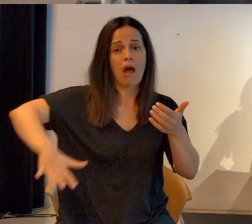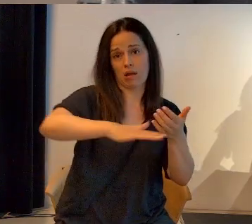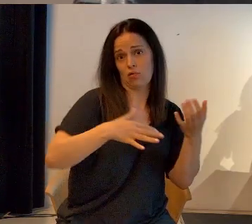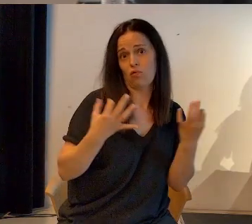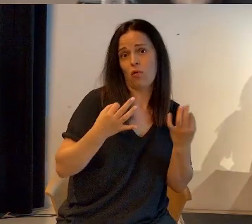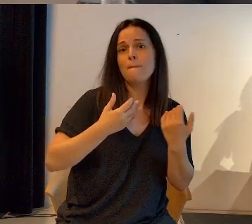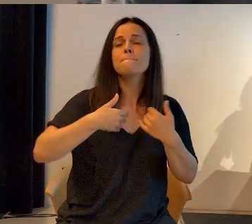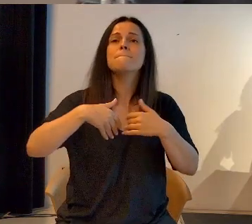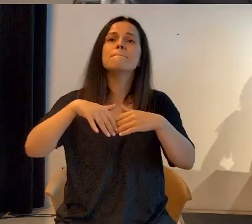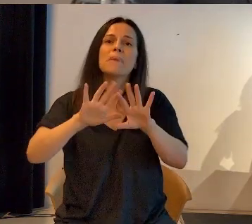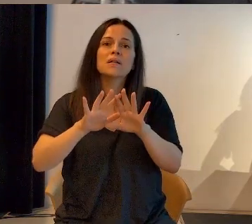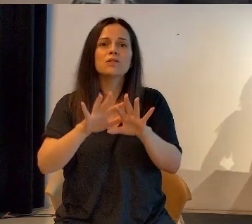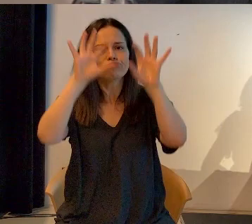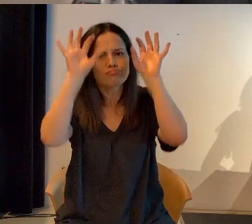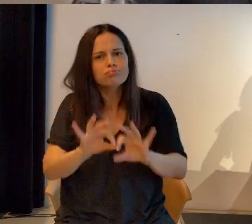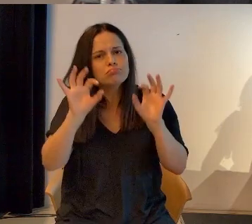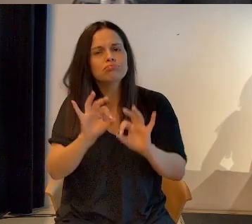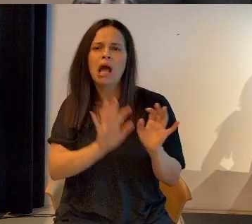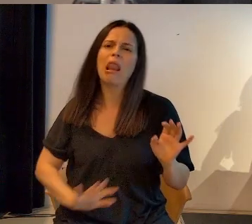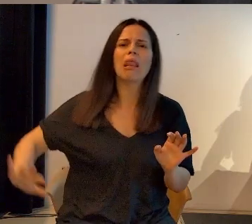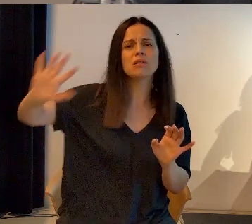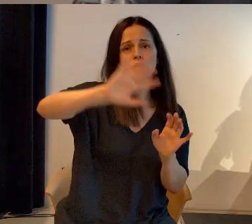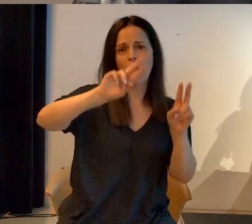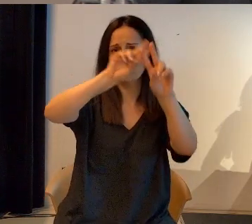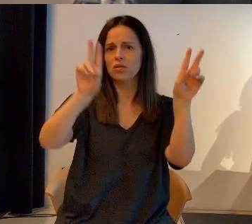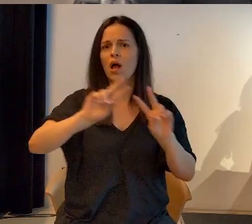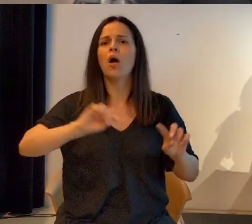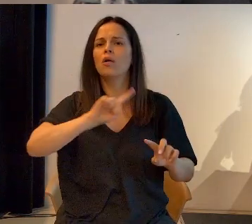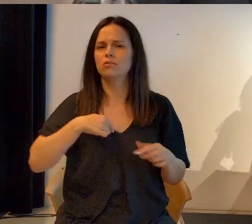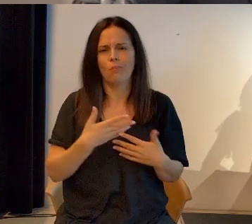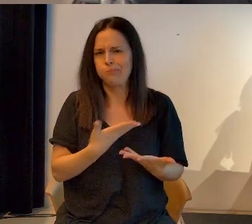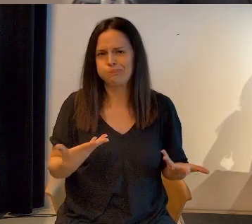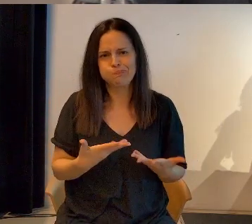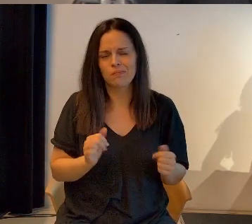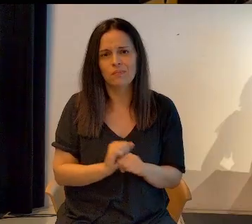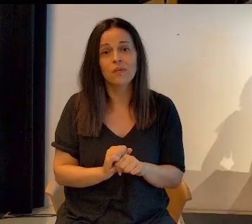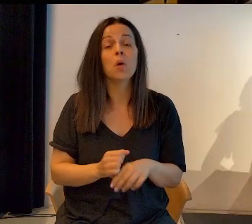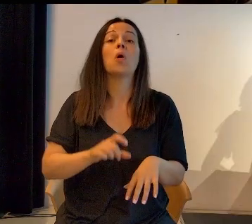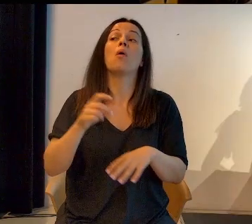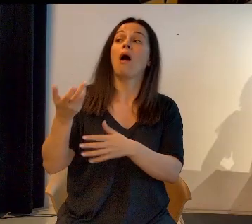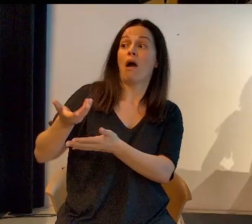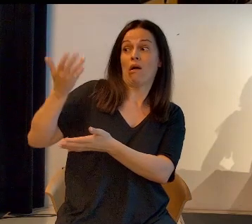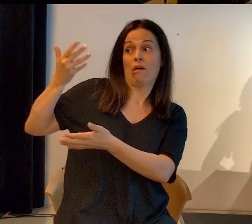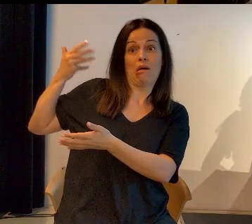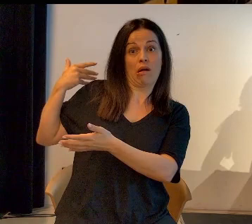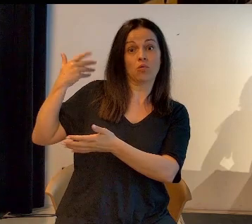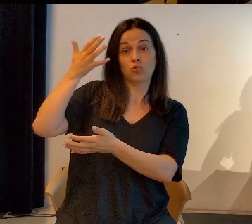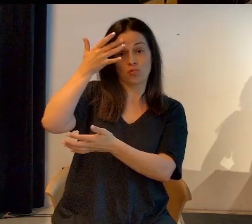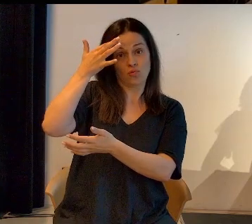calhar, medir todo esse impacto que temos a nível nacional e internacional. De qualquer maneira, em relação a anos anteriores, estes números